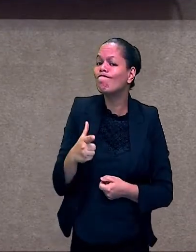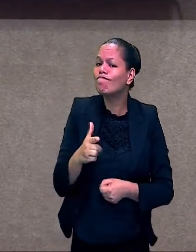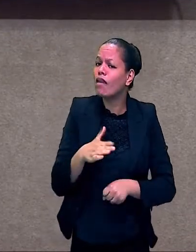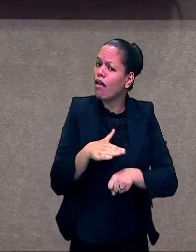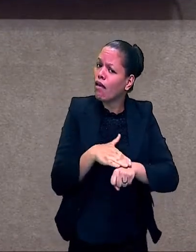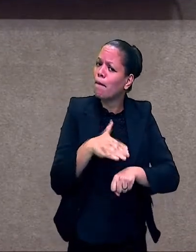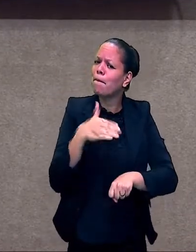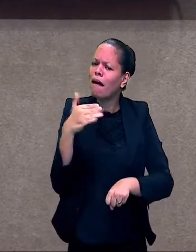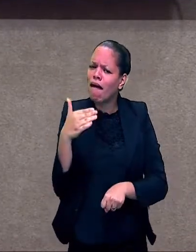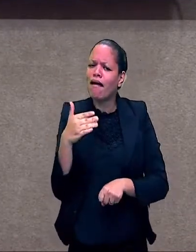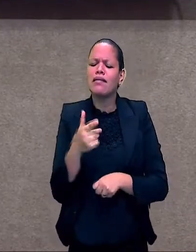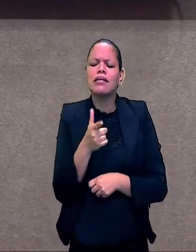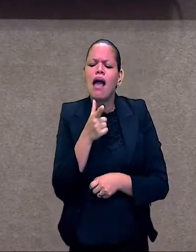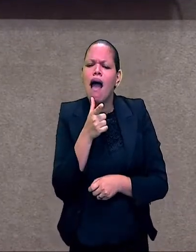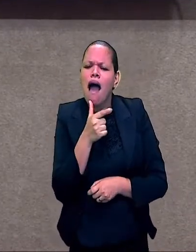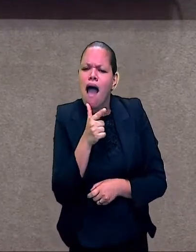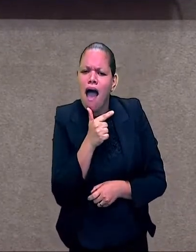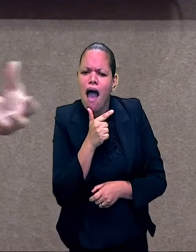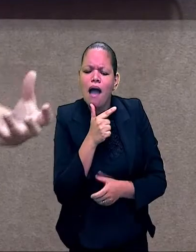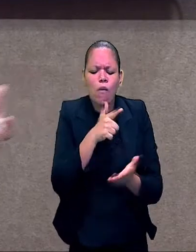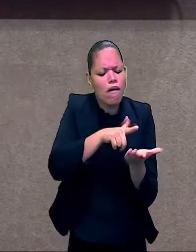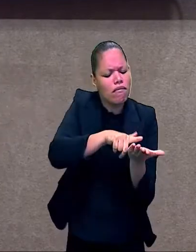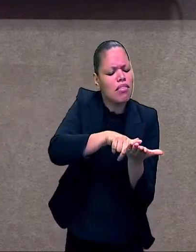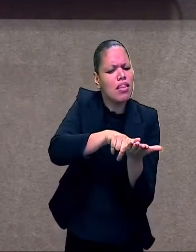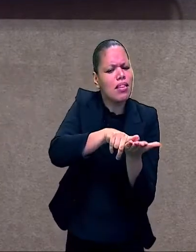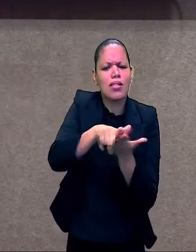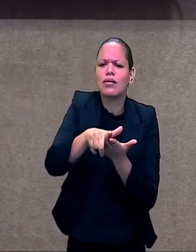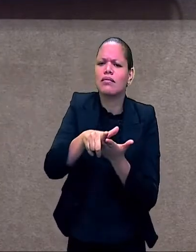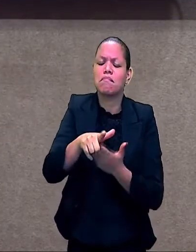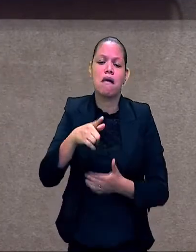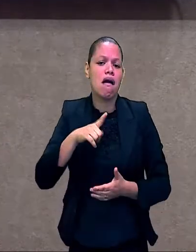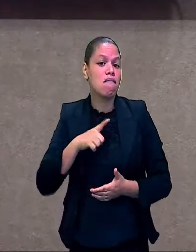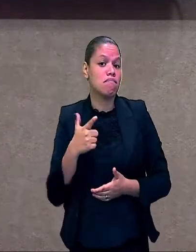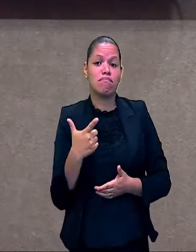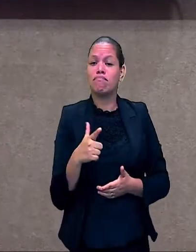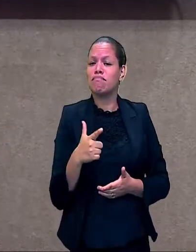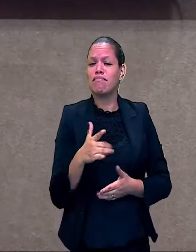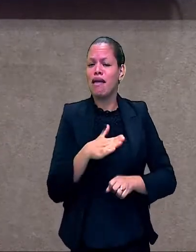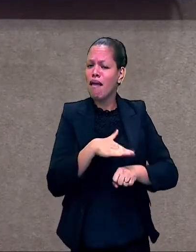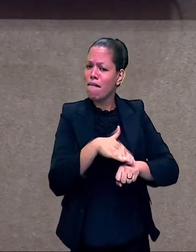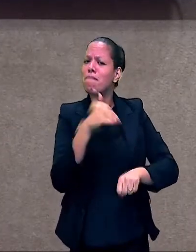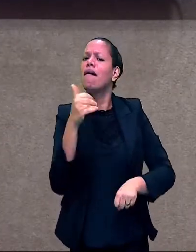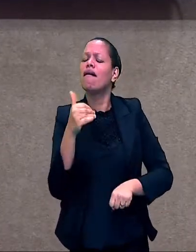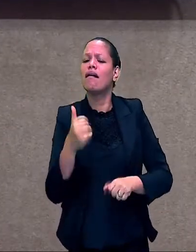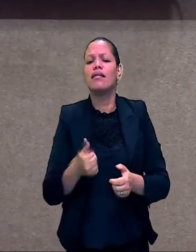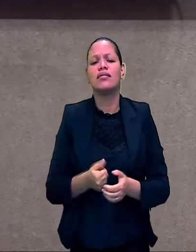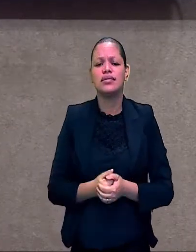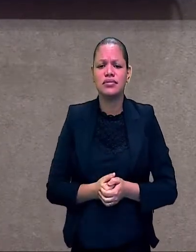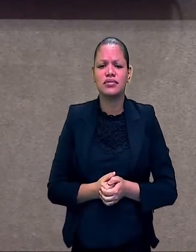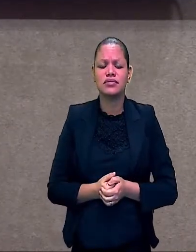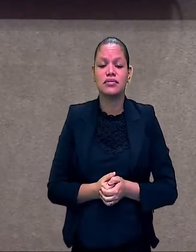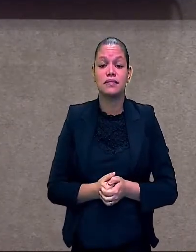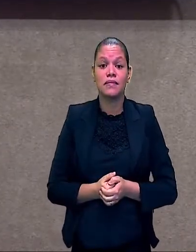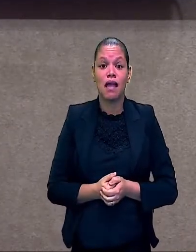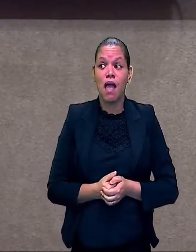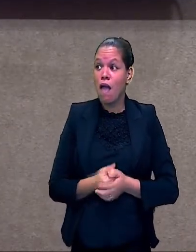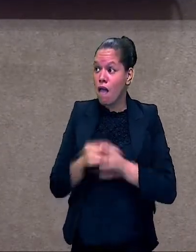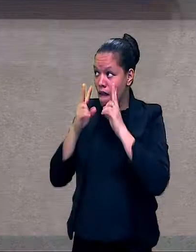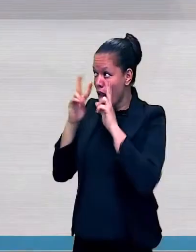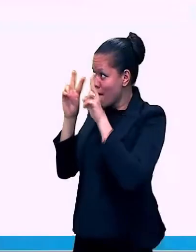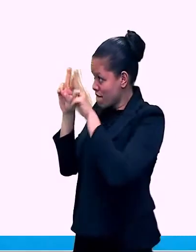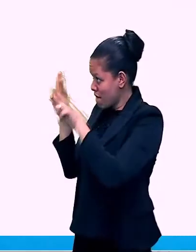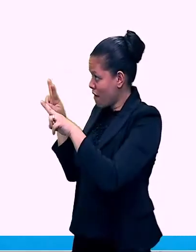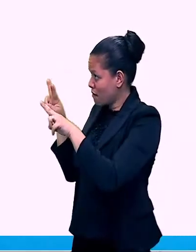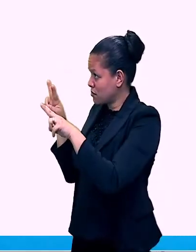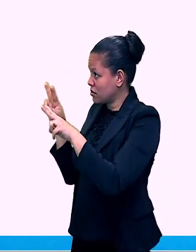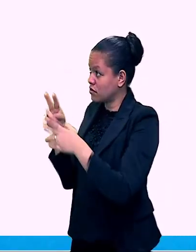posse daquilo ali, certo? Tanto como lugar, como sentimento. E aí nós vemos nesta imagem, quando a gente fala